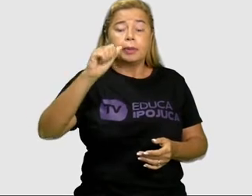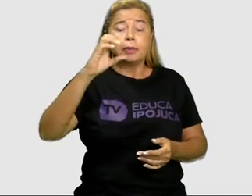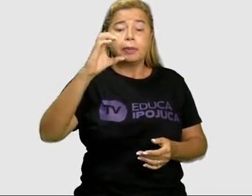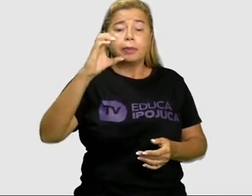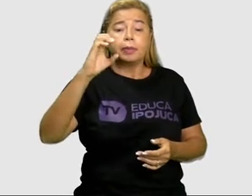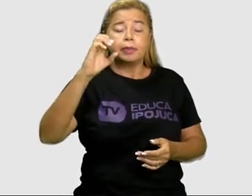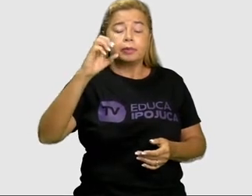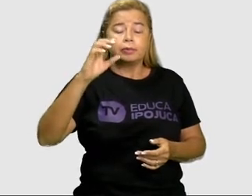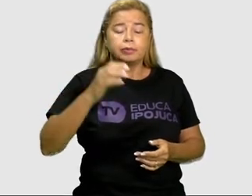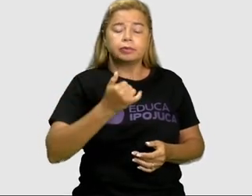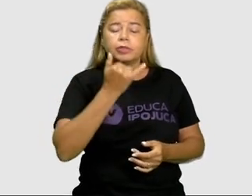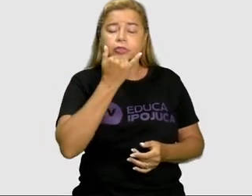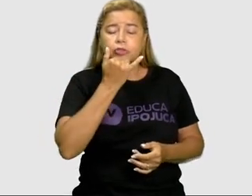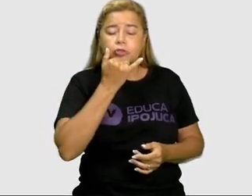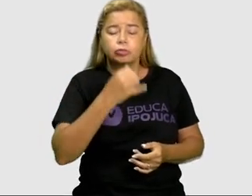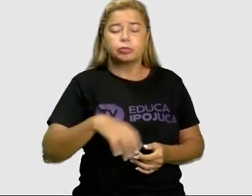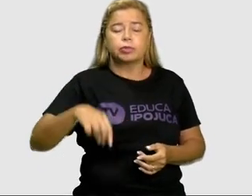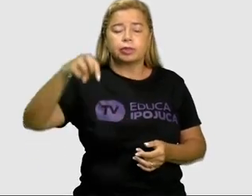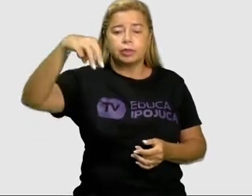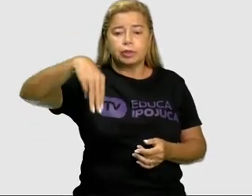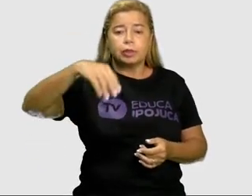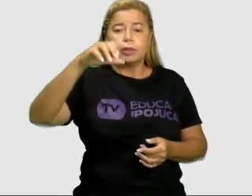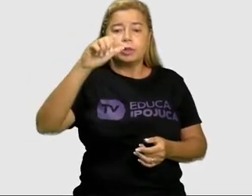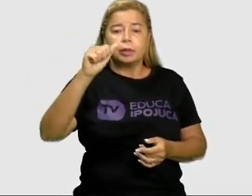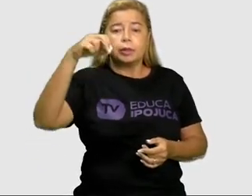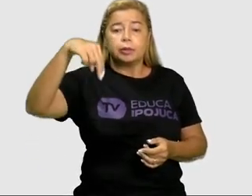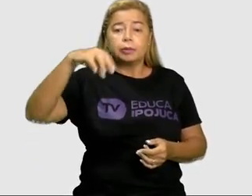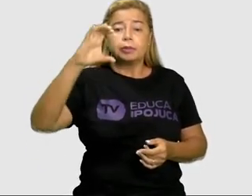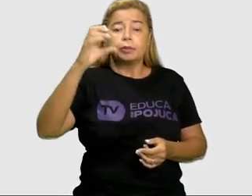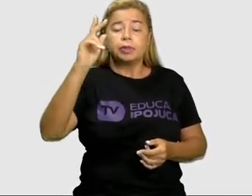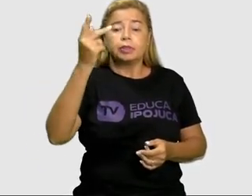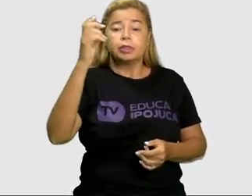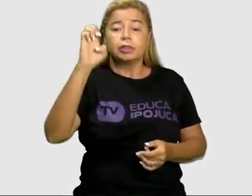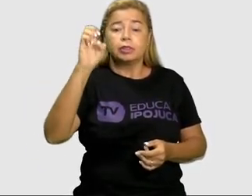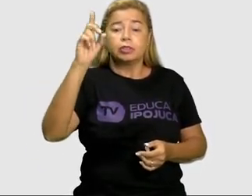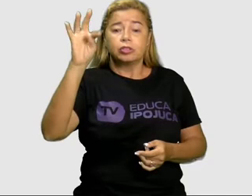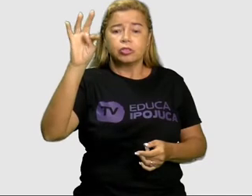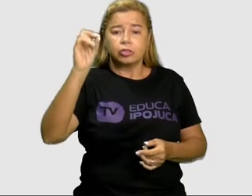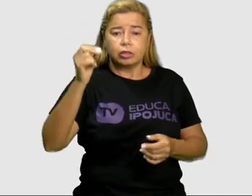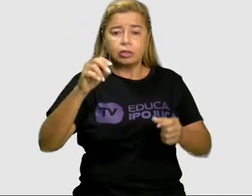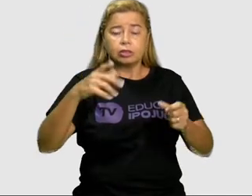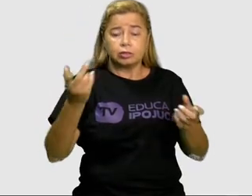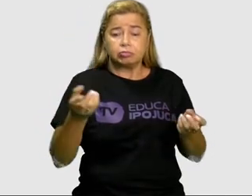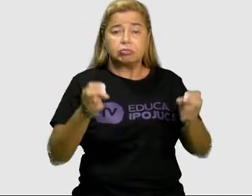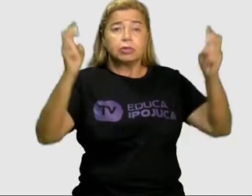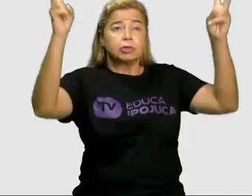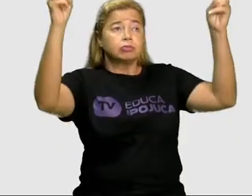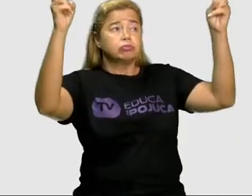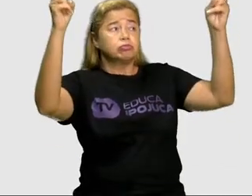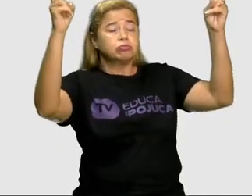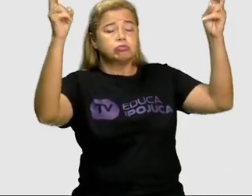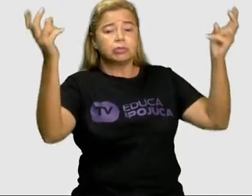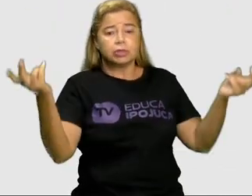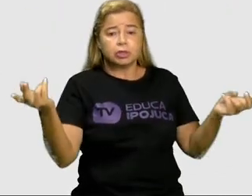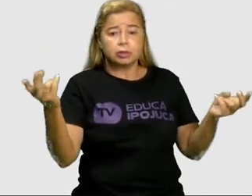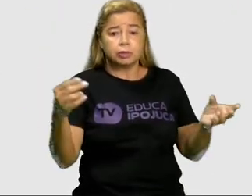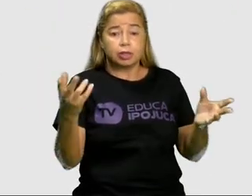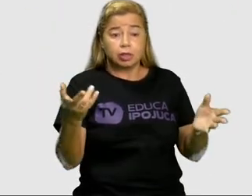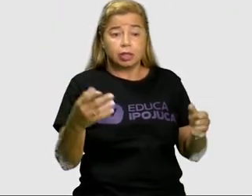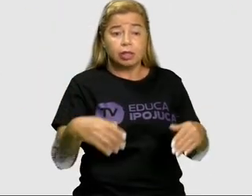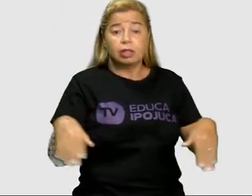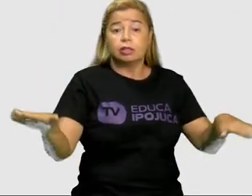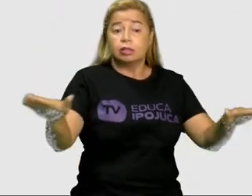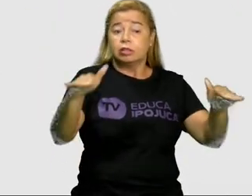título curto usado para chamar a atenção do leitor é através dele